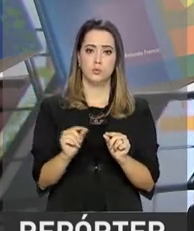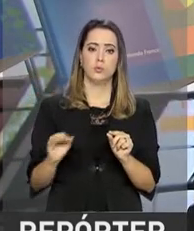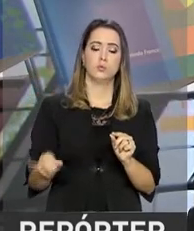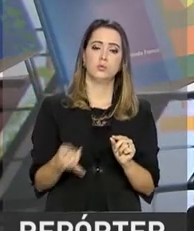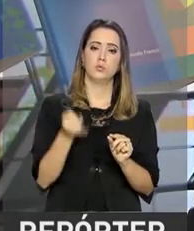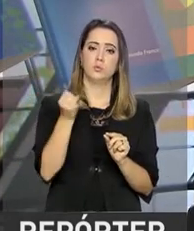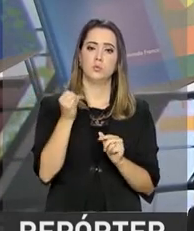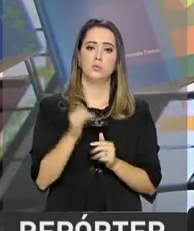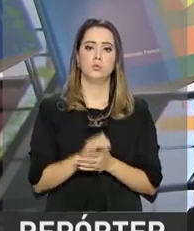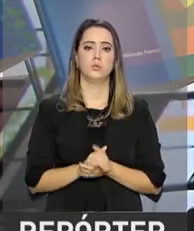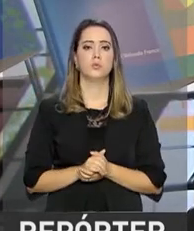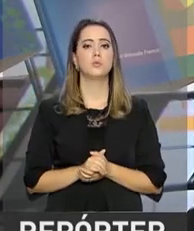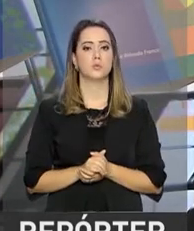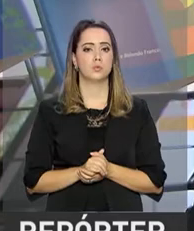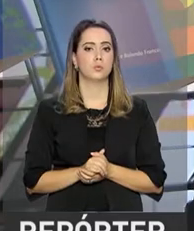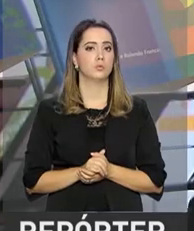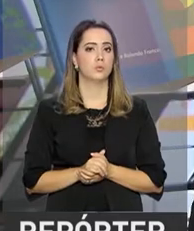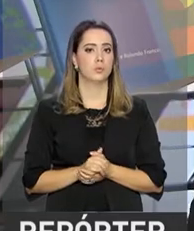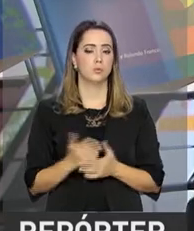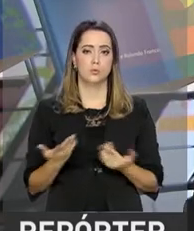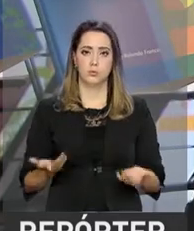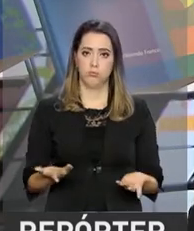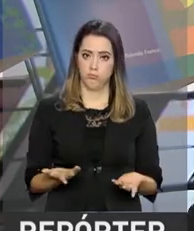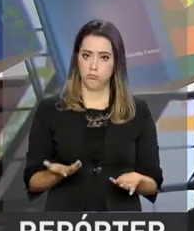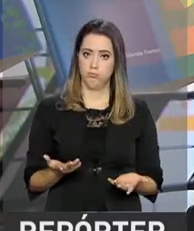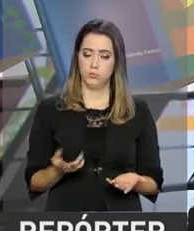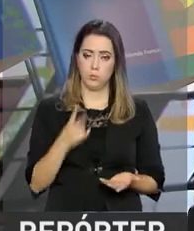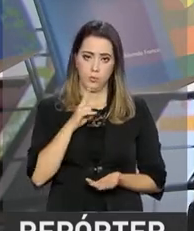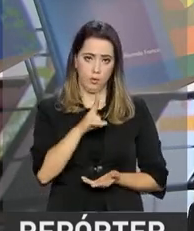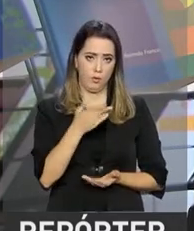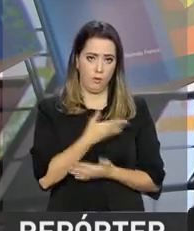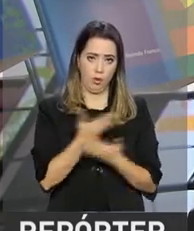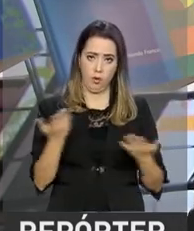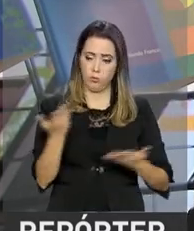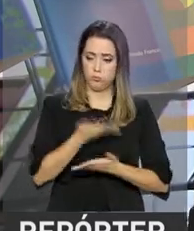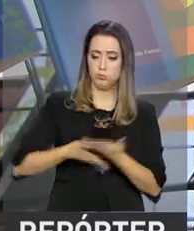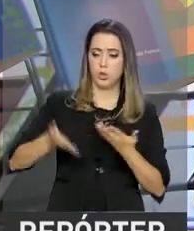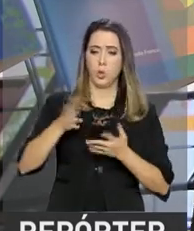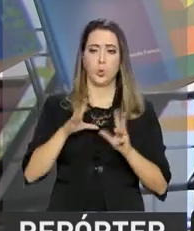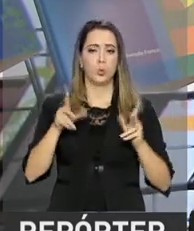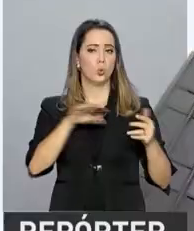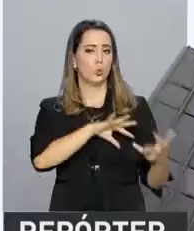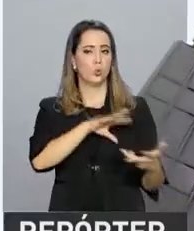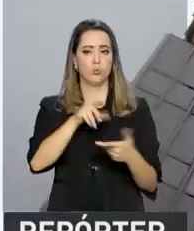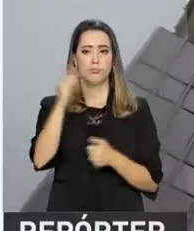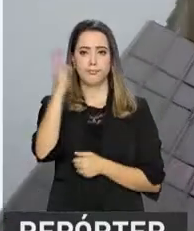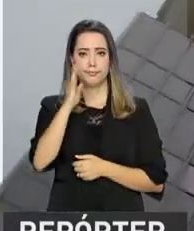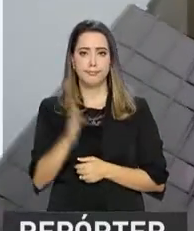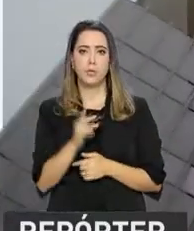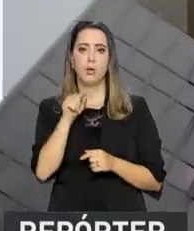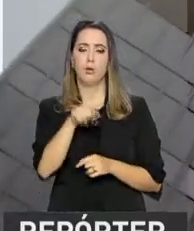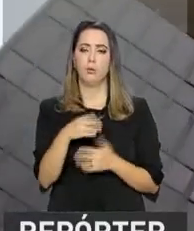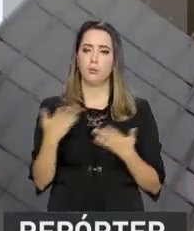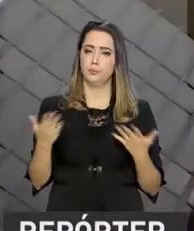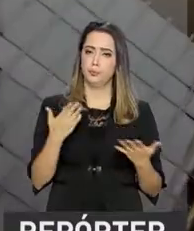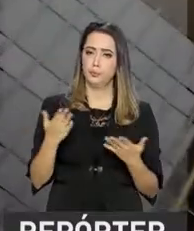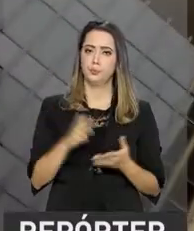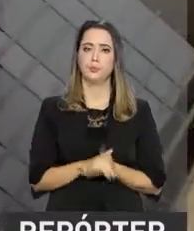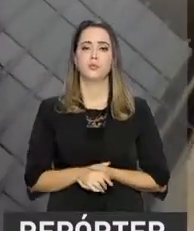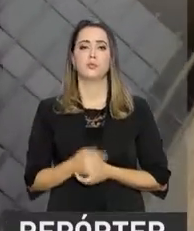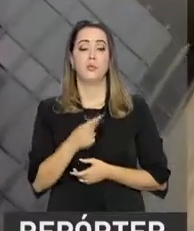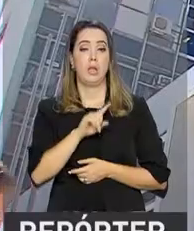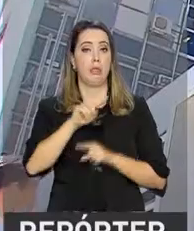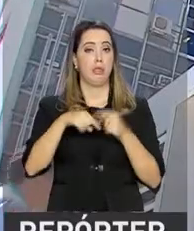a taxa selic novamente considerando e meio ambiente a conjuntura econômica do governo e depois que o banco central diminuiu